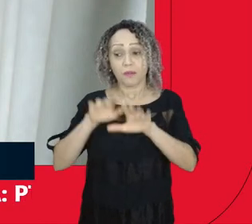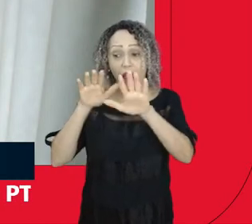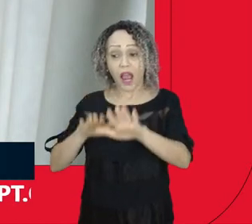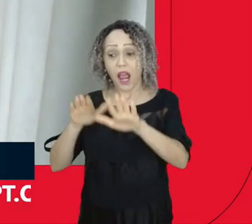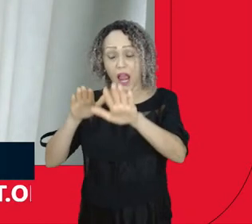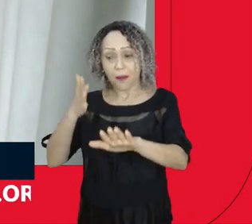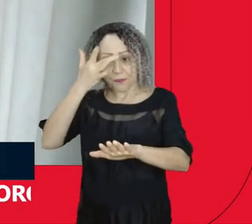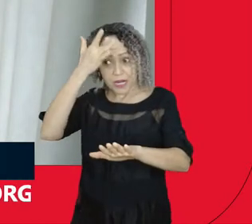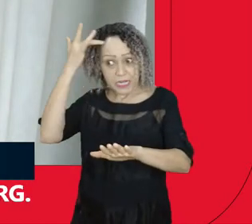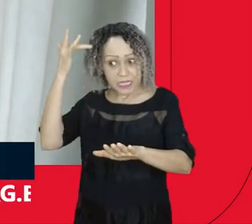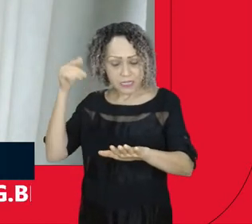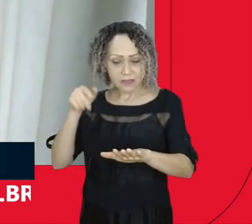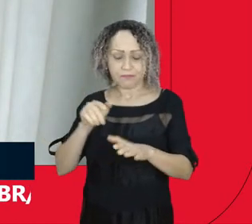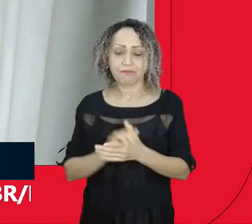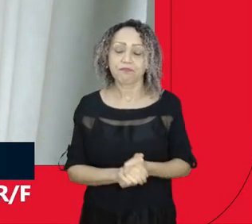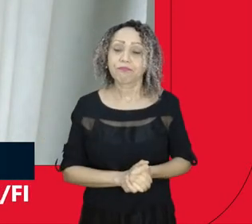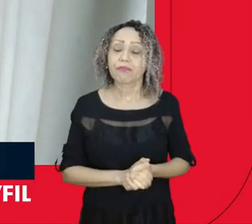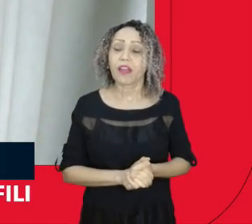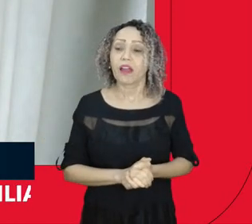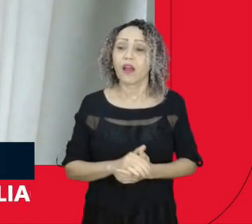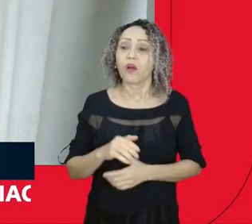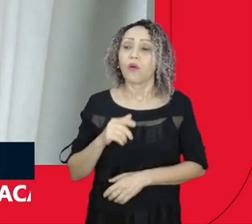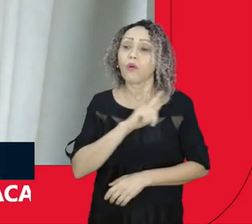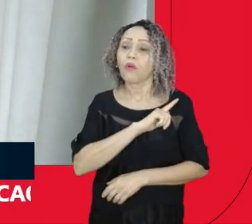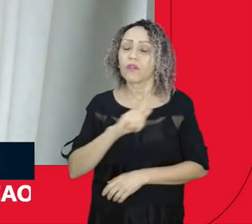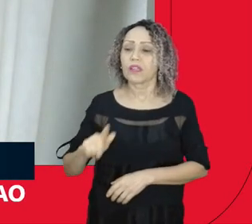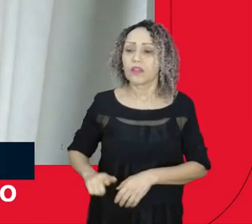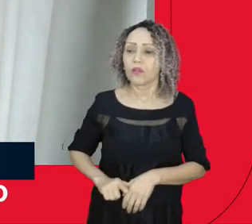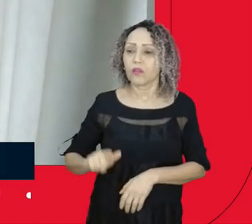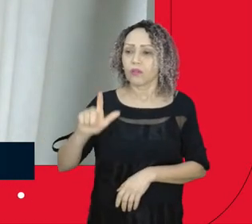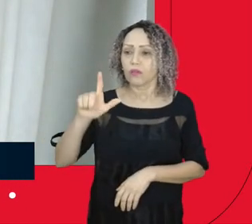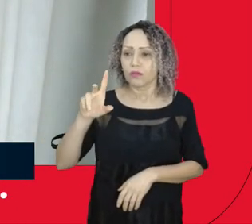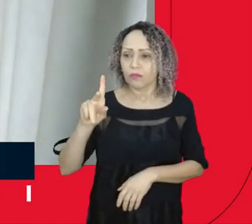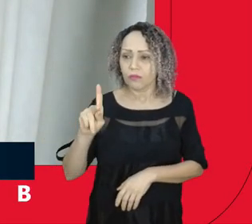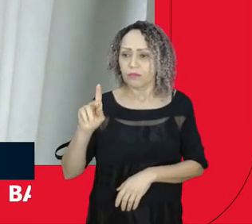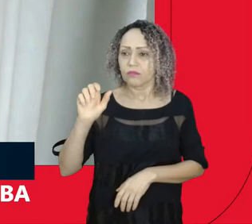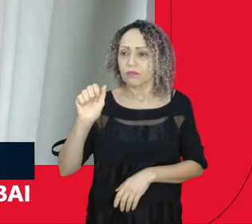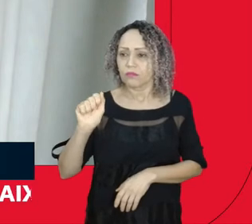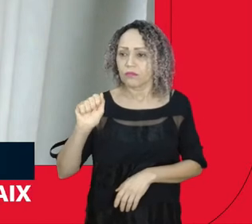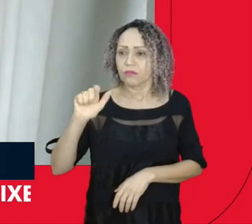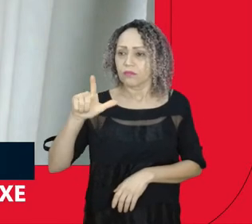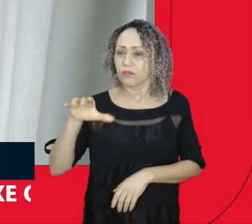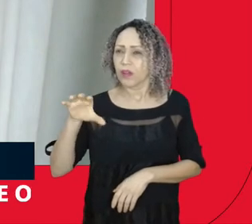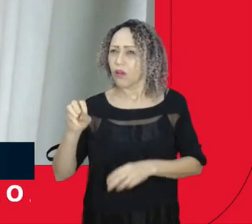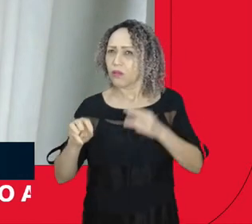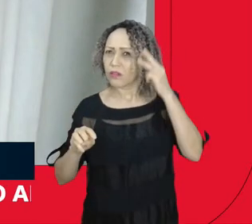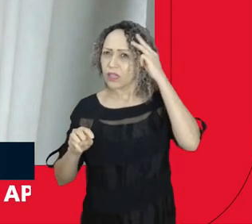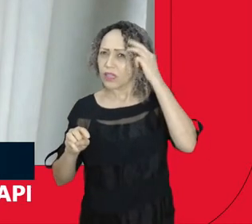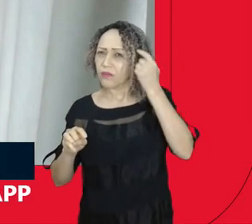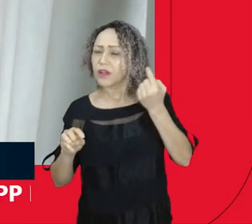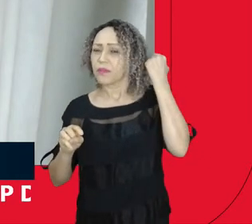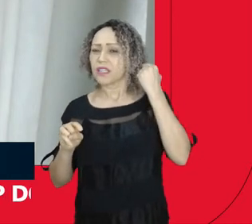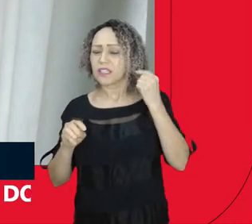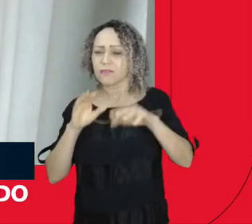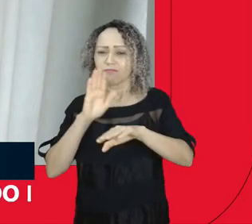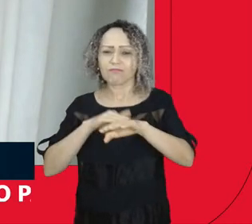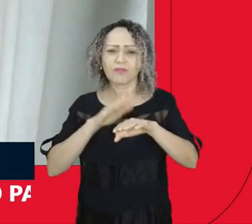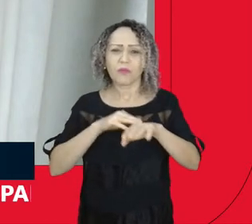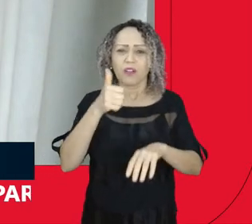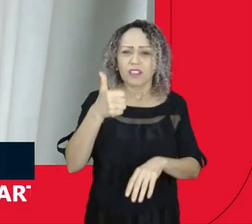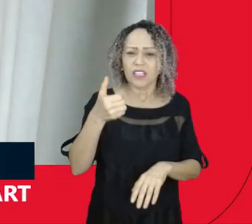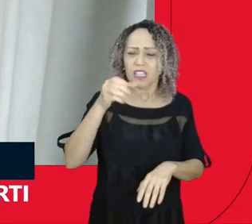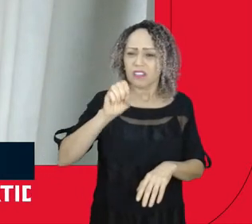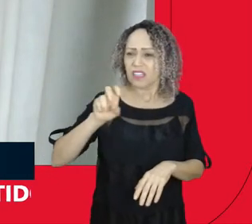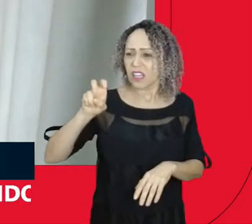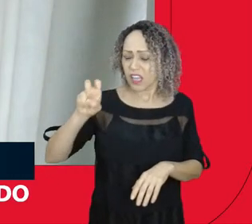reunião terça-feira, onde reunimos 130 prefeitos da Frente Popular, além de